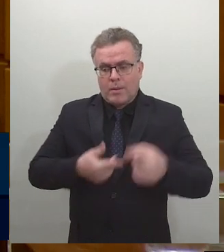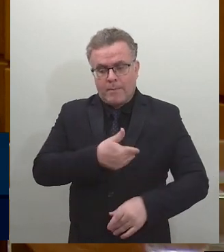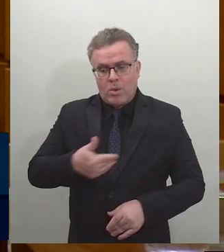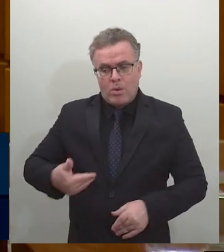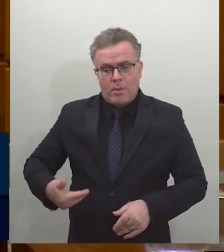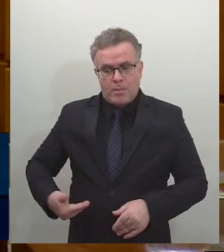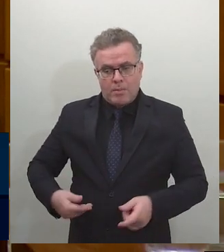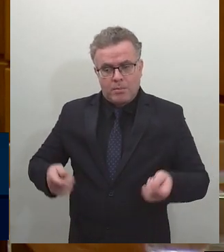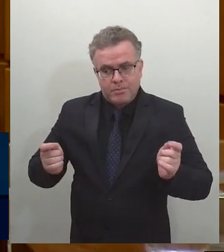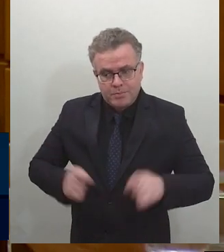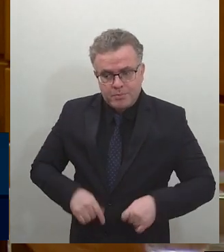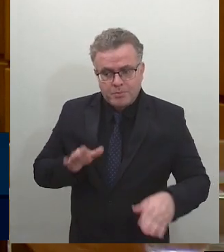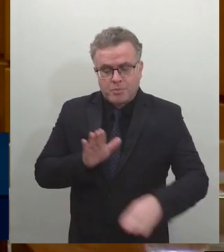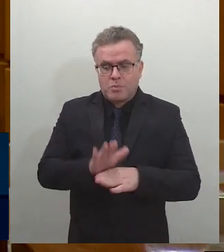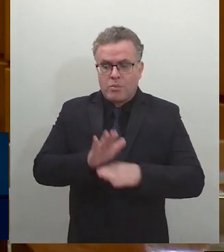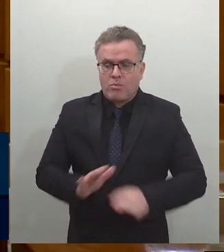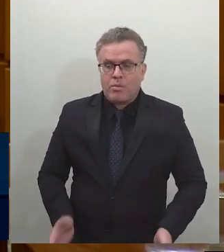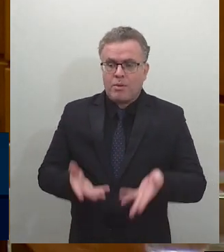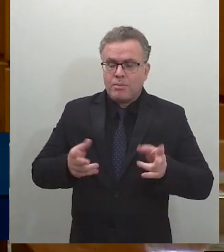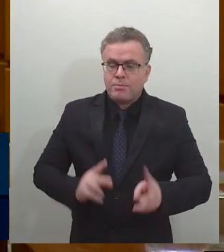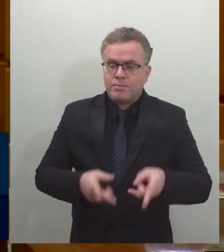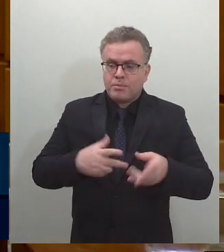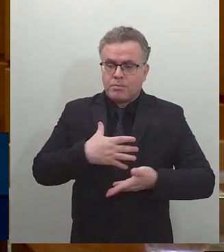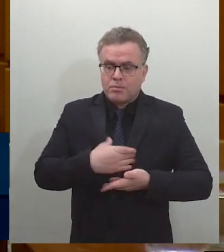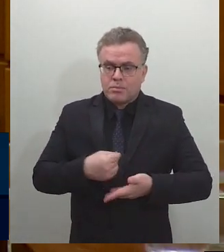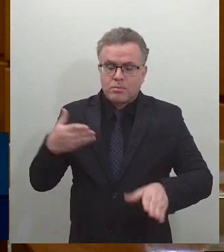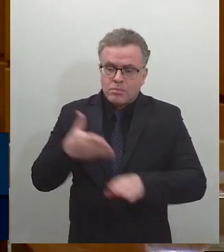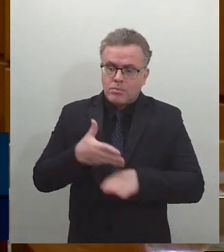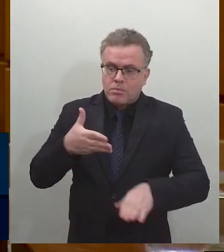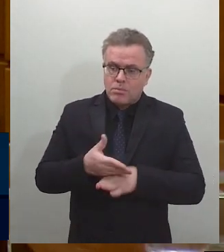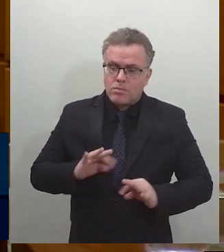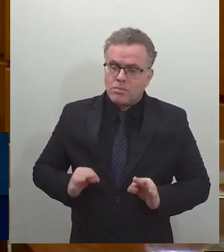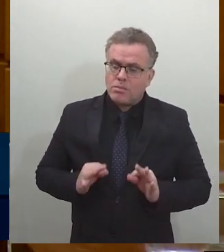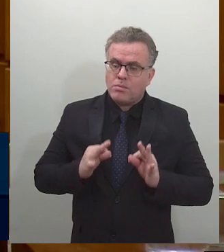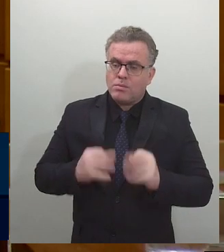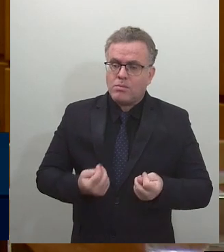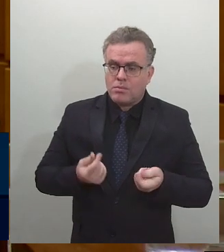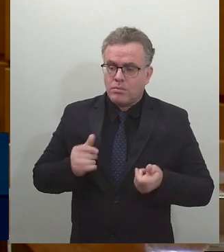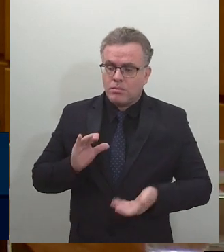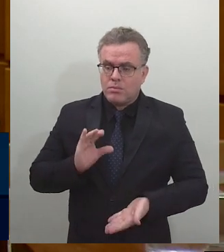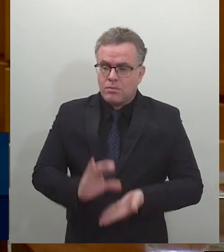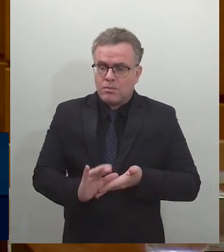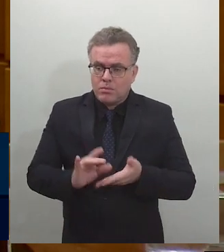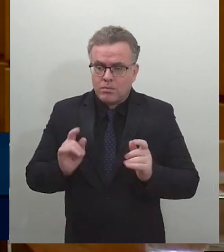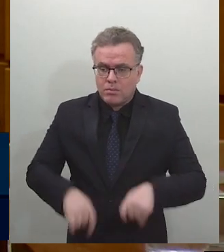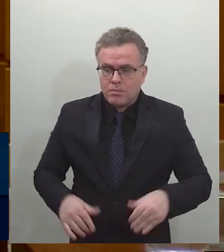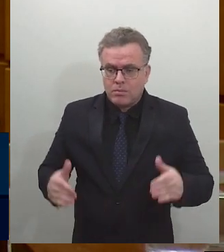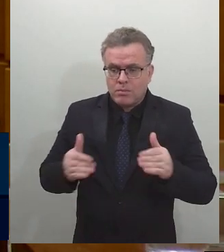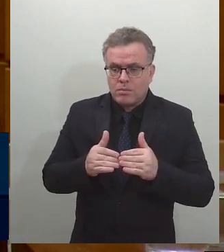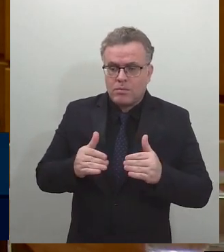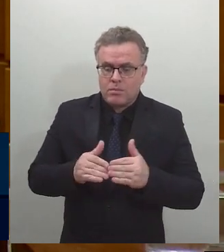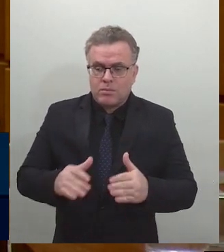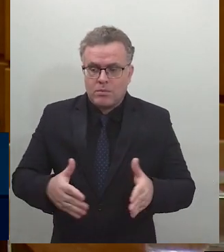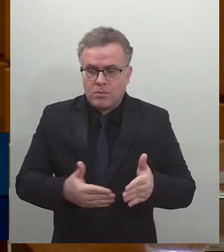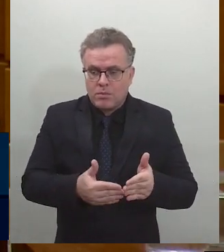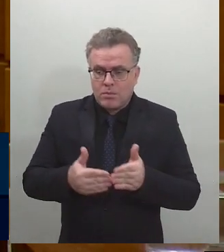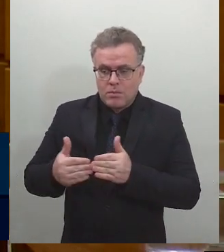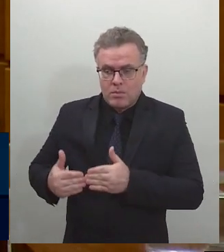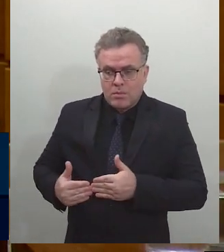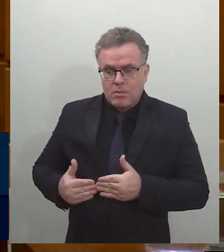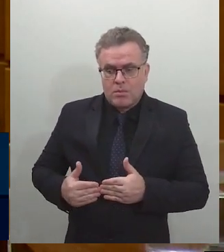e facilite o acesso a recursos de apoio, incluindo licença maternidade adequada, espaços de amamentação nos locais